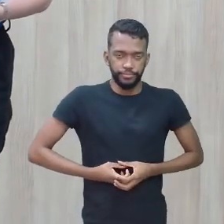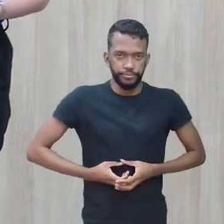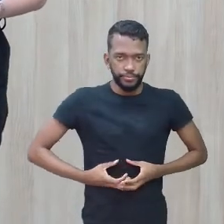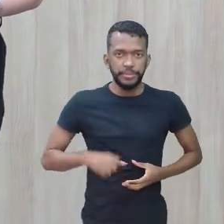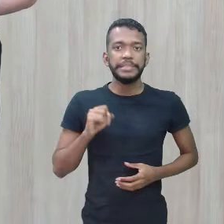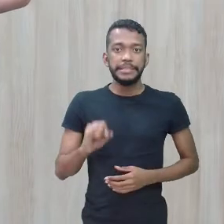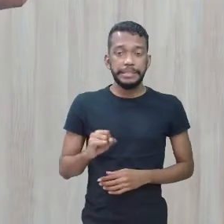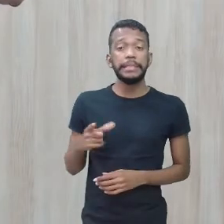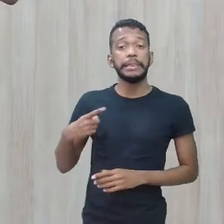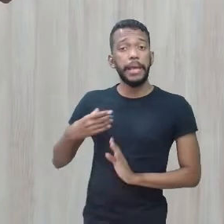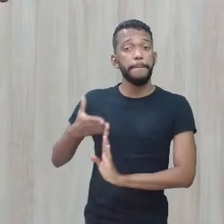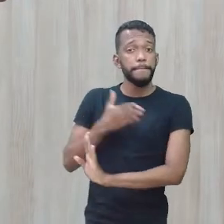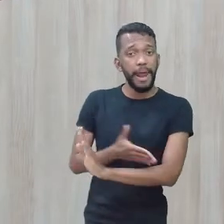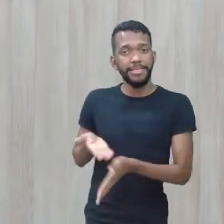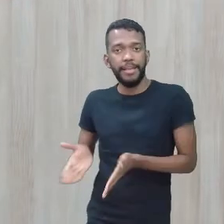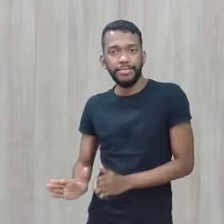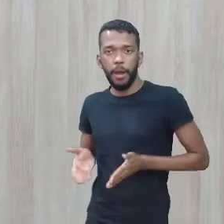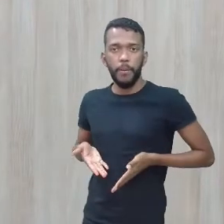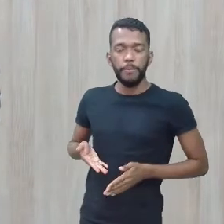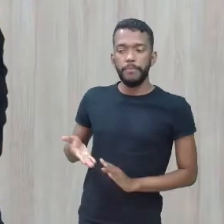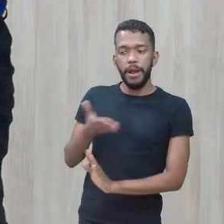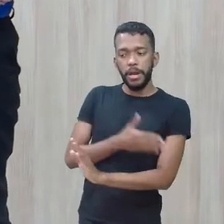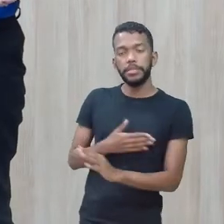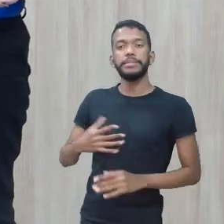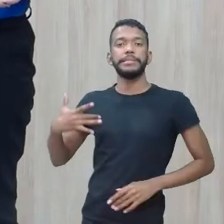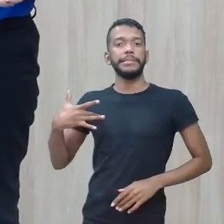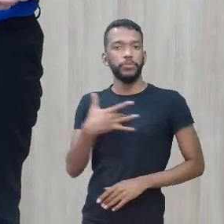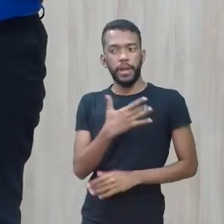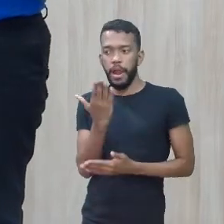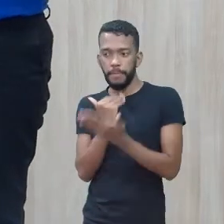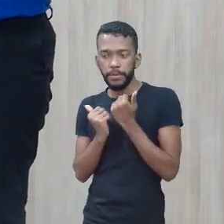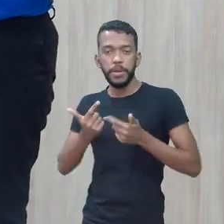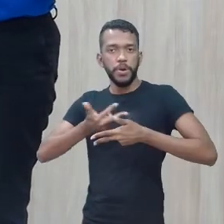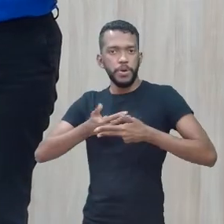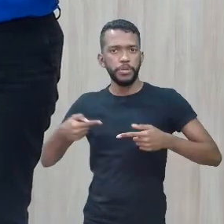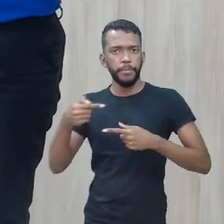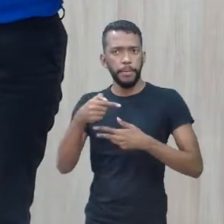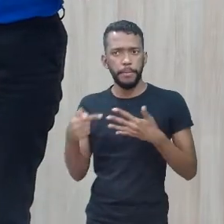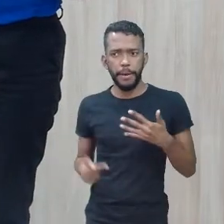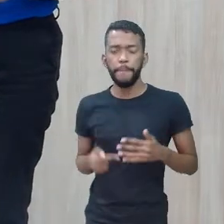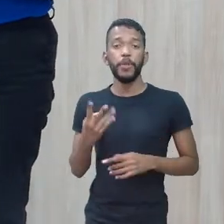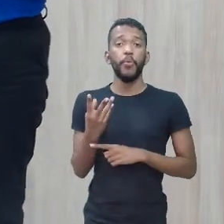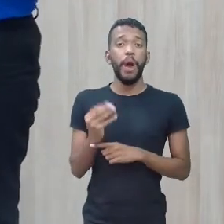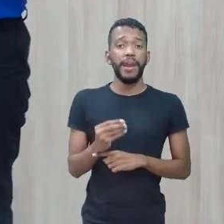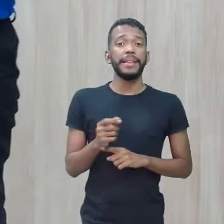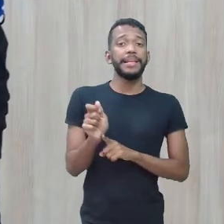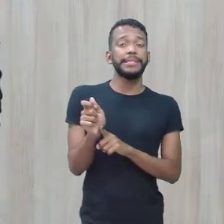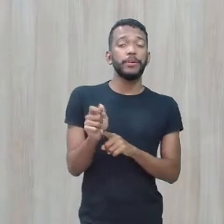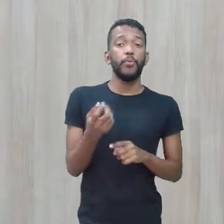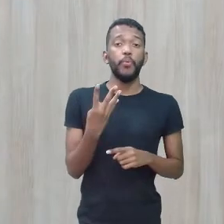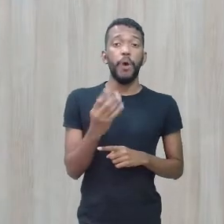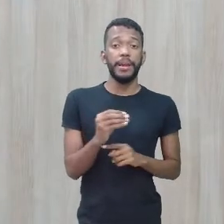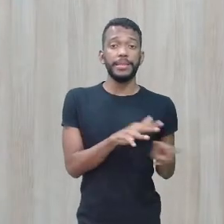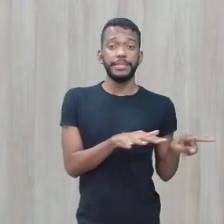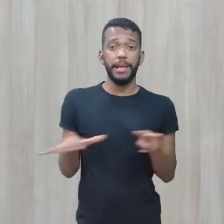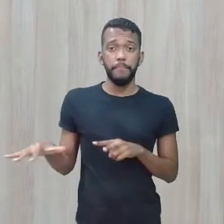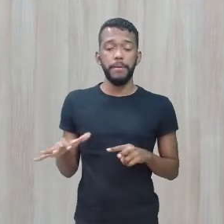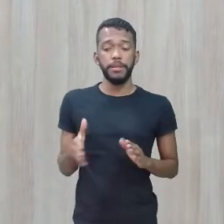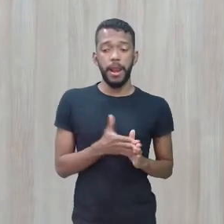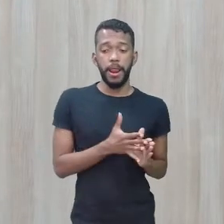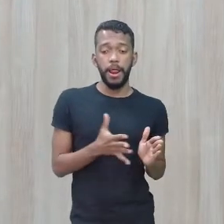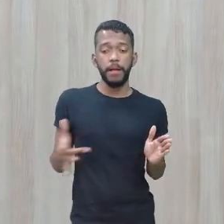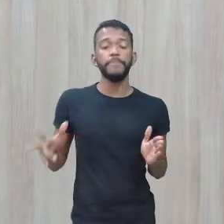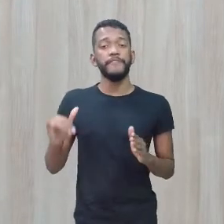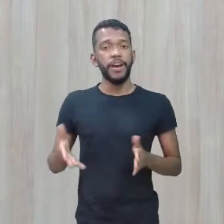bem acompanhada, tiver uma alimentação saudável, com 40 semanas vai nascer a nova